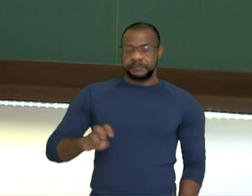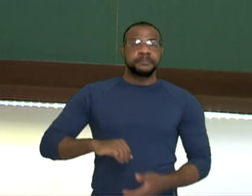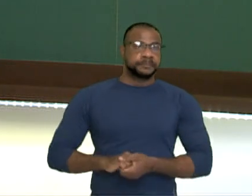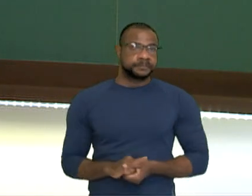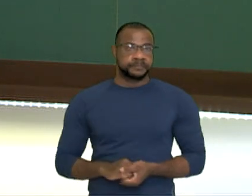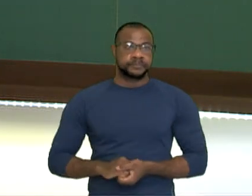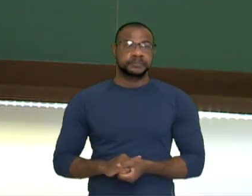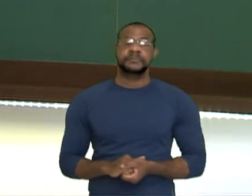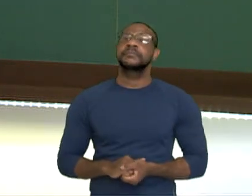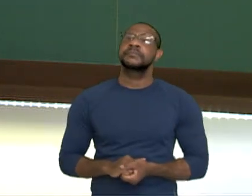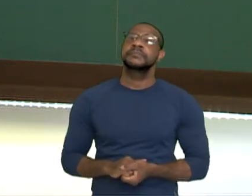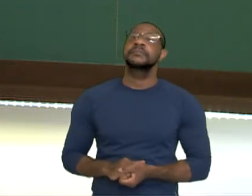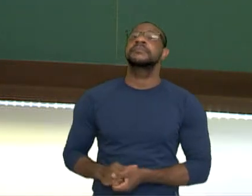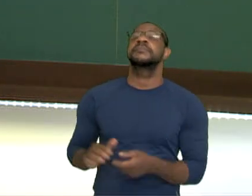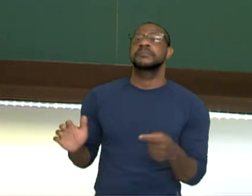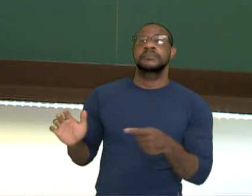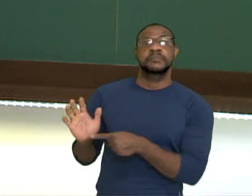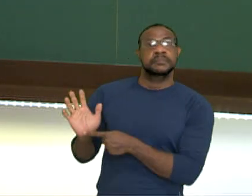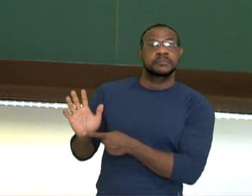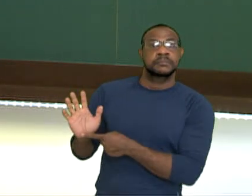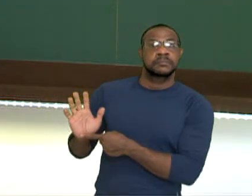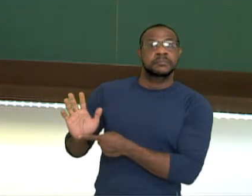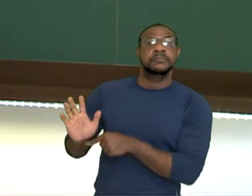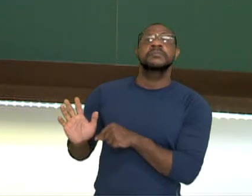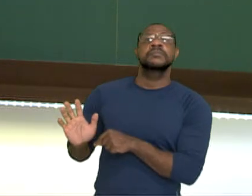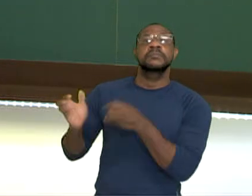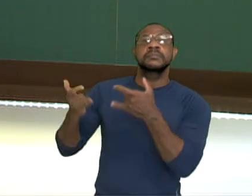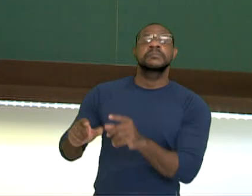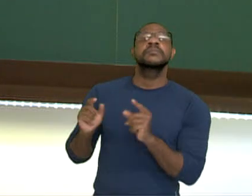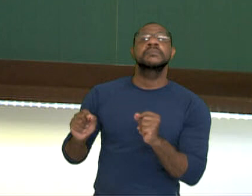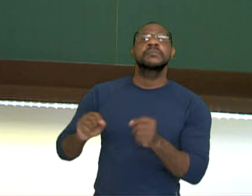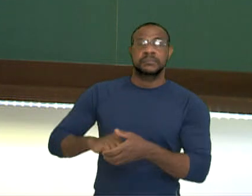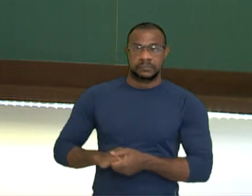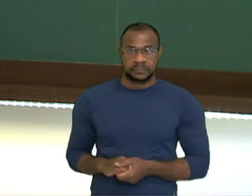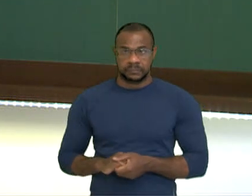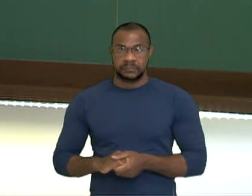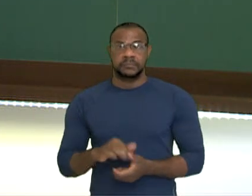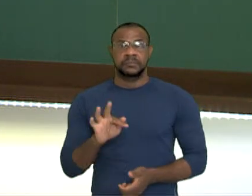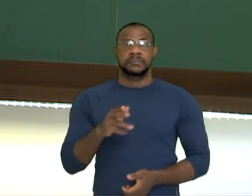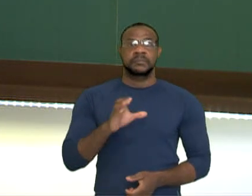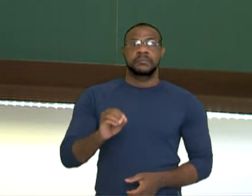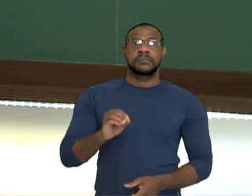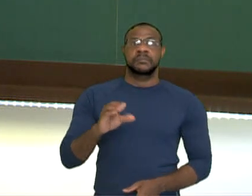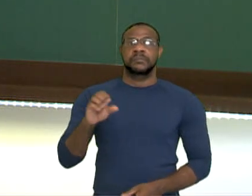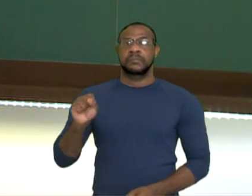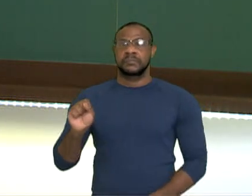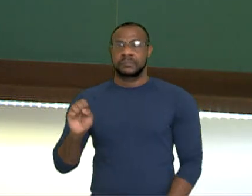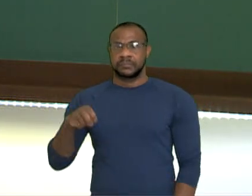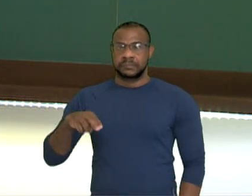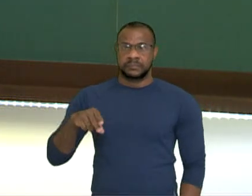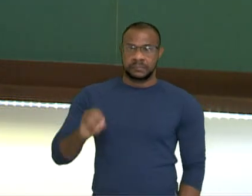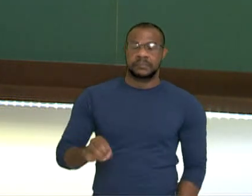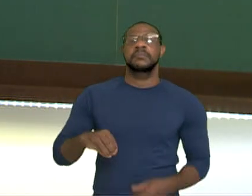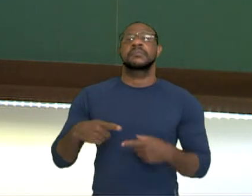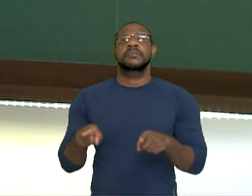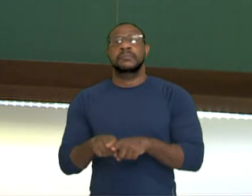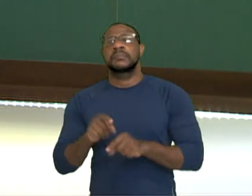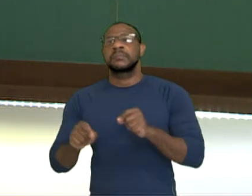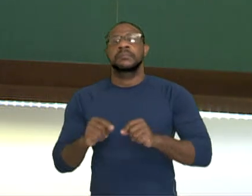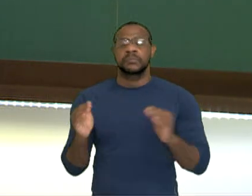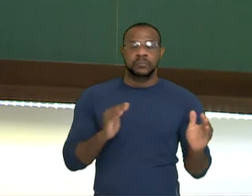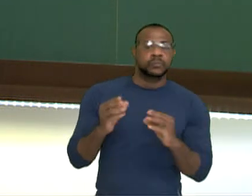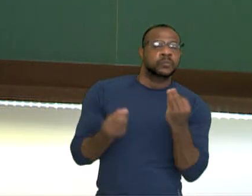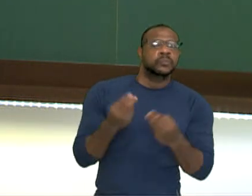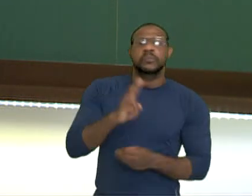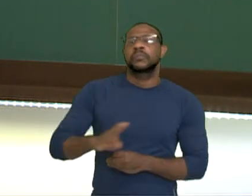0,75. Então, nesse vídeo, nós falamos, né, sobre a função cosseno e em que momento a